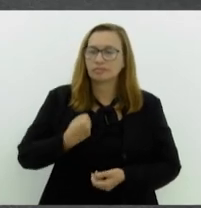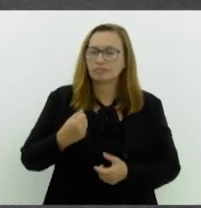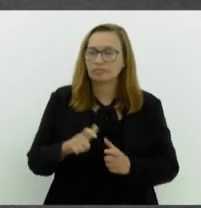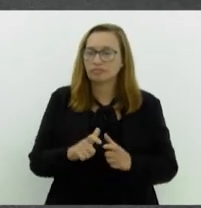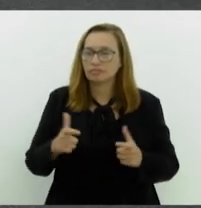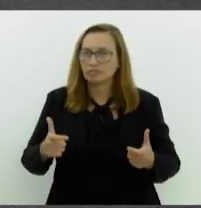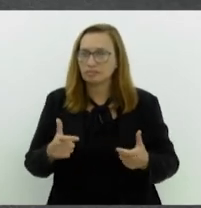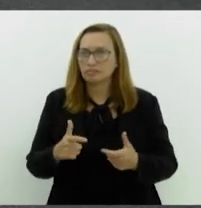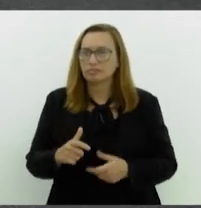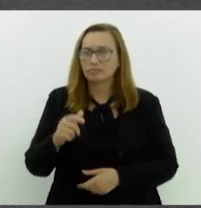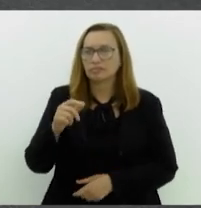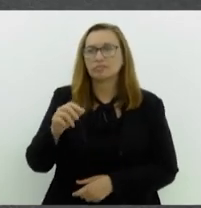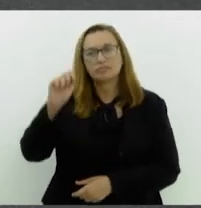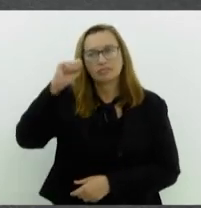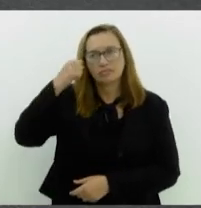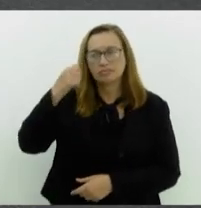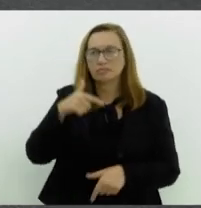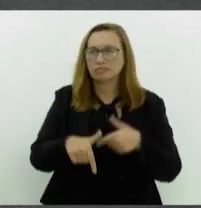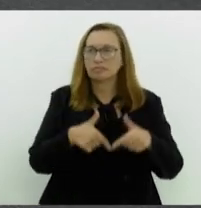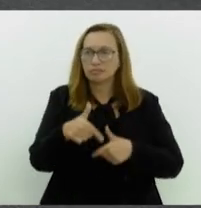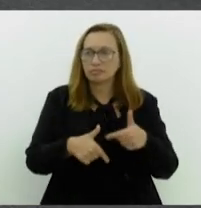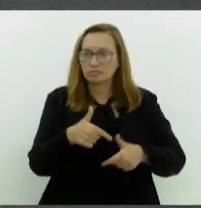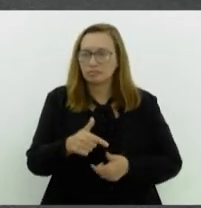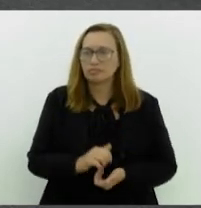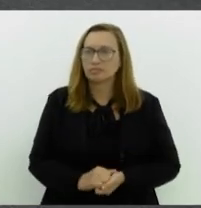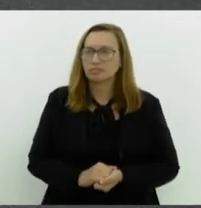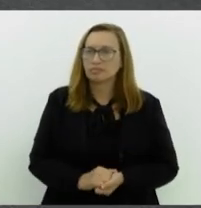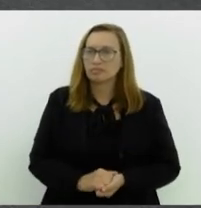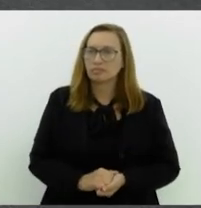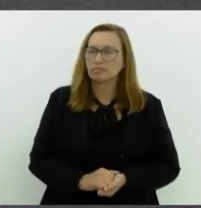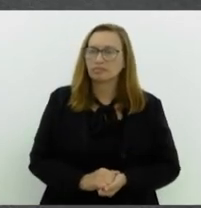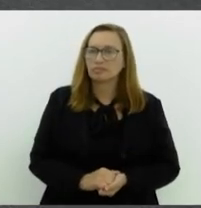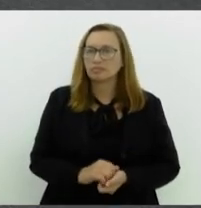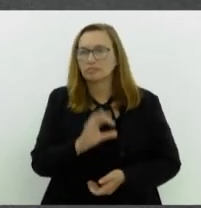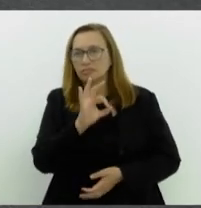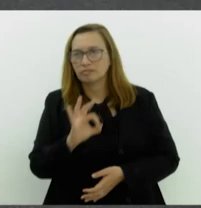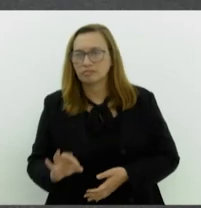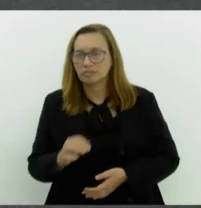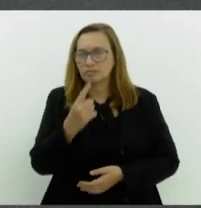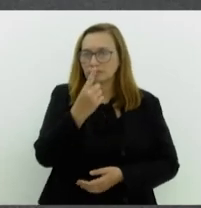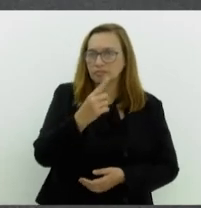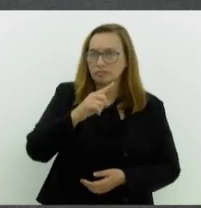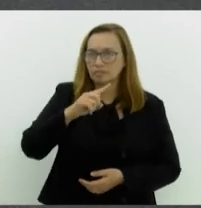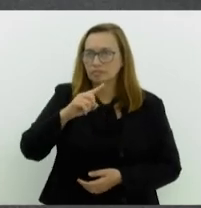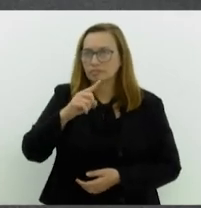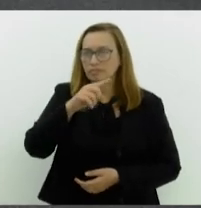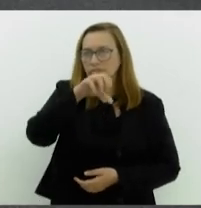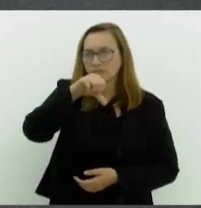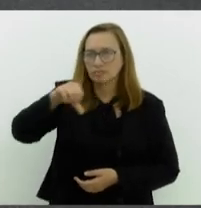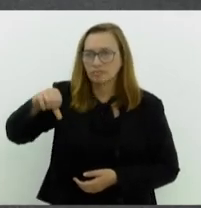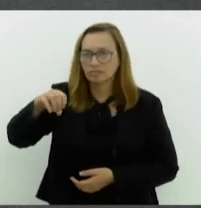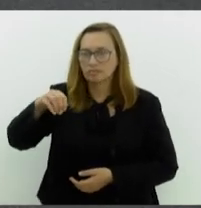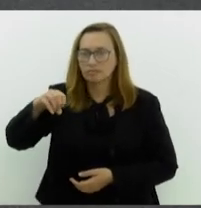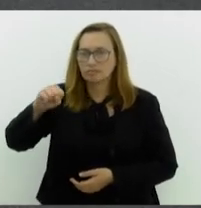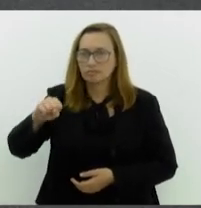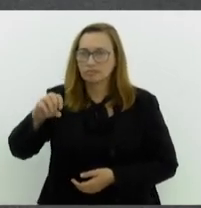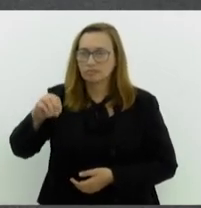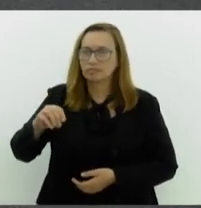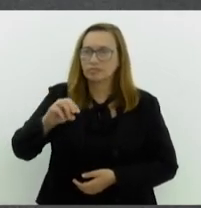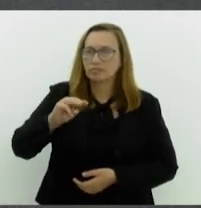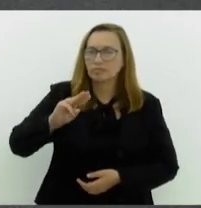negros nessa função. O rendimento médio, por sua vez, varia de R$ 1.980 a